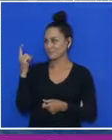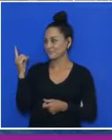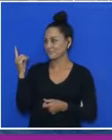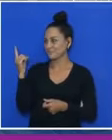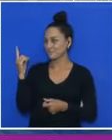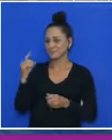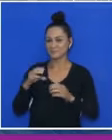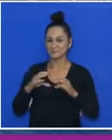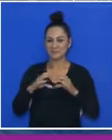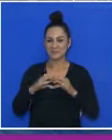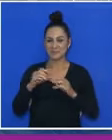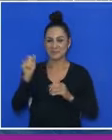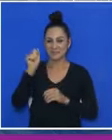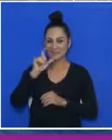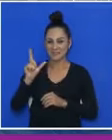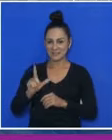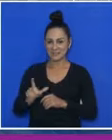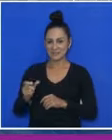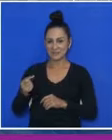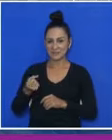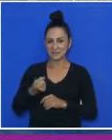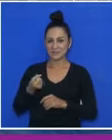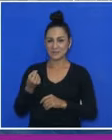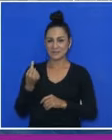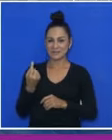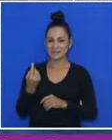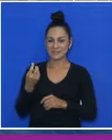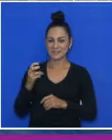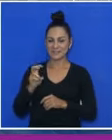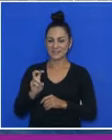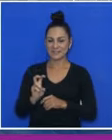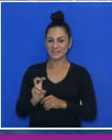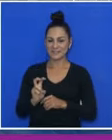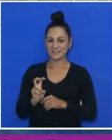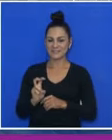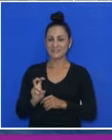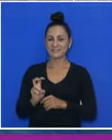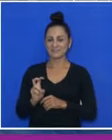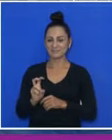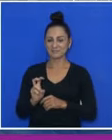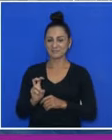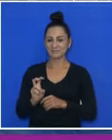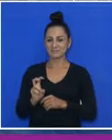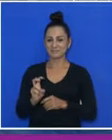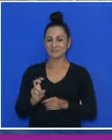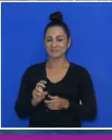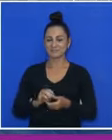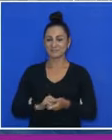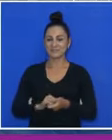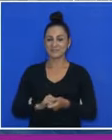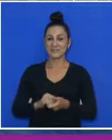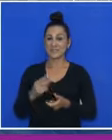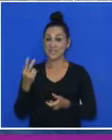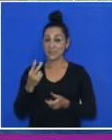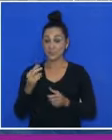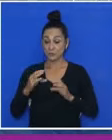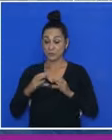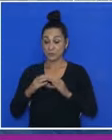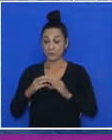Bola azul, número 15. Azul, número 15. E as duas bolas desceram na